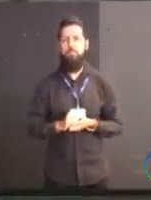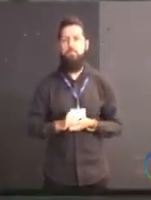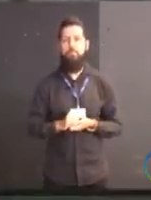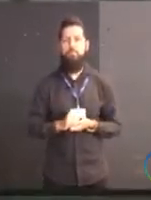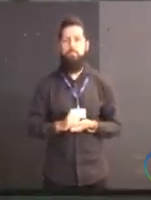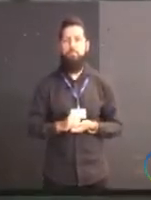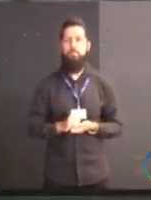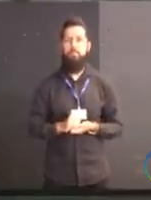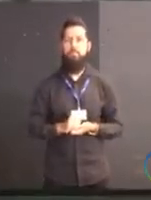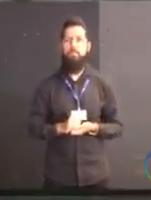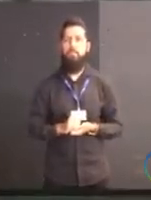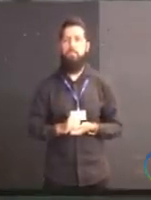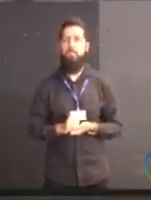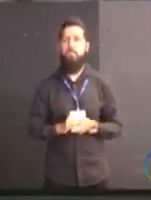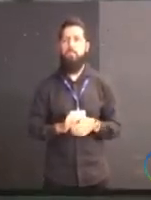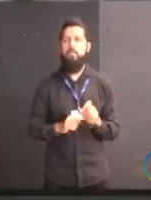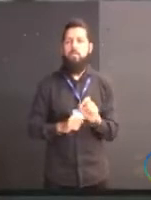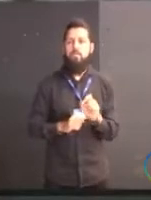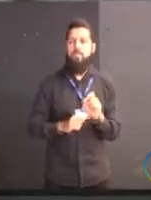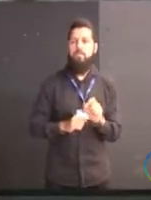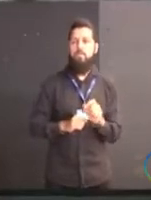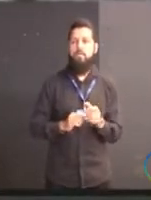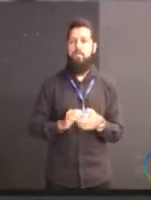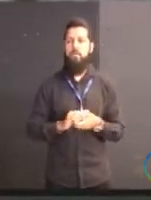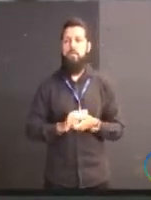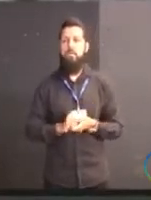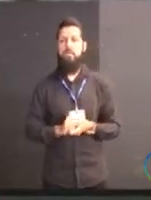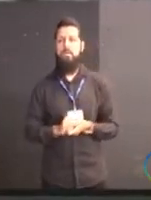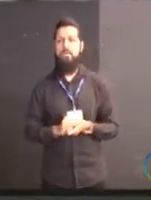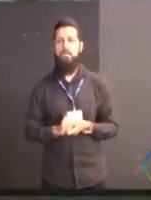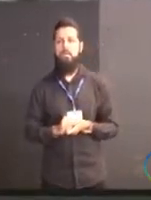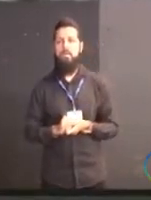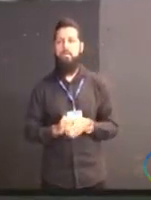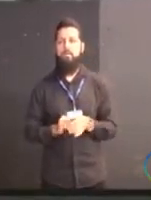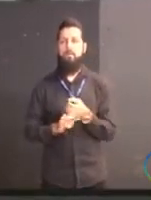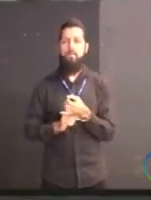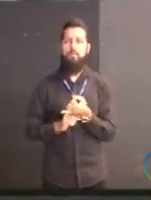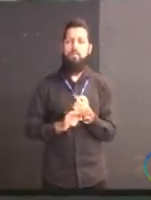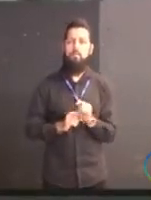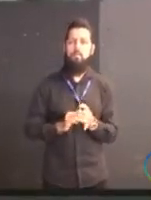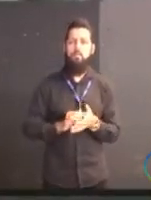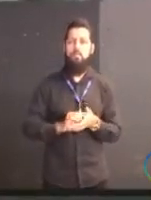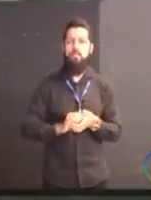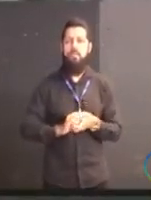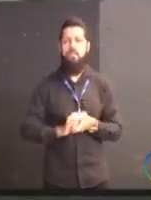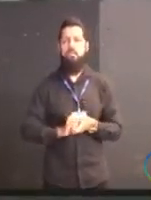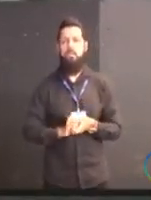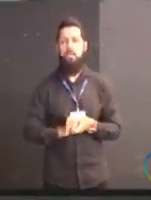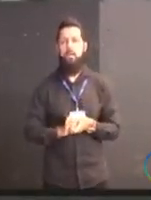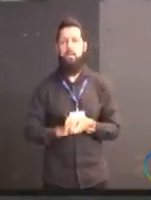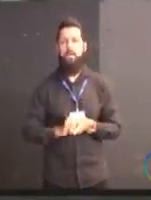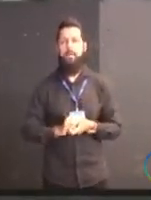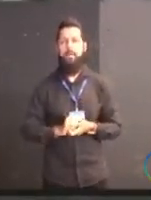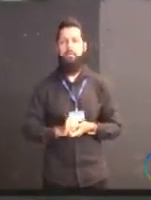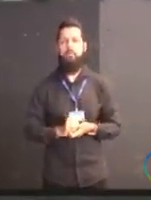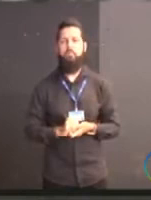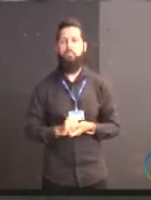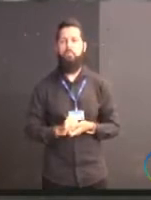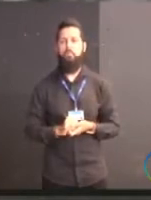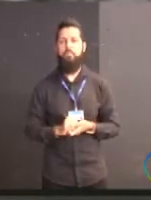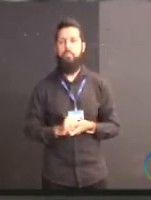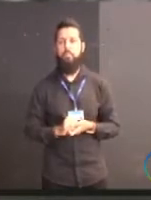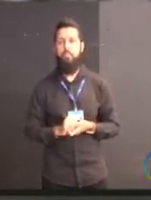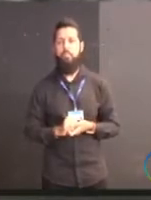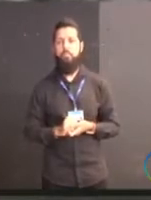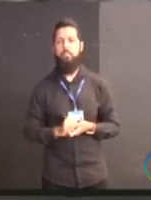fazer isto e que esse intercâmbio seja ampliado tanto quanto possível. Vejo isso com tanta